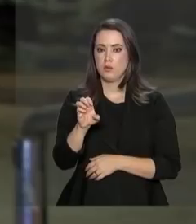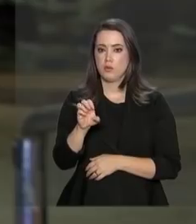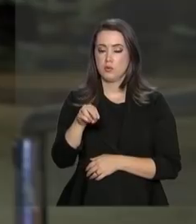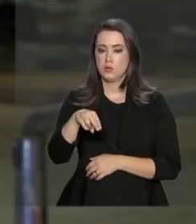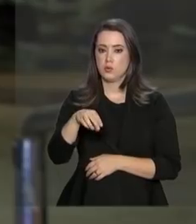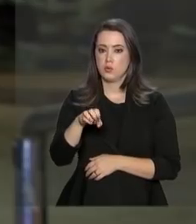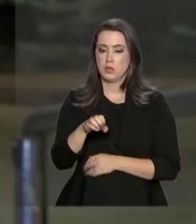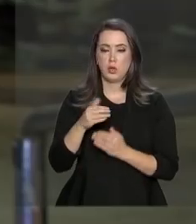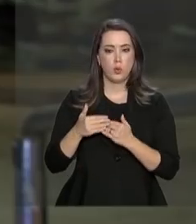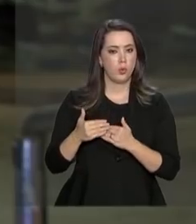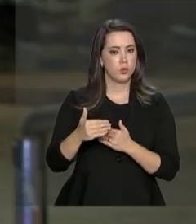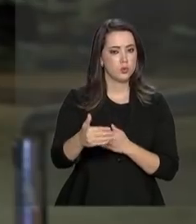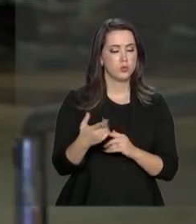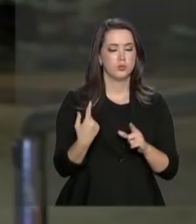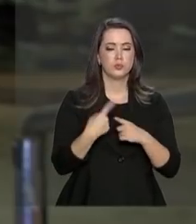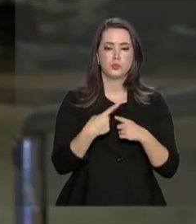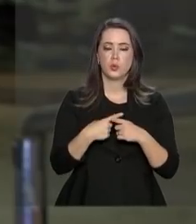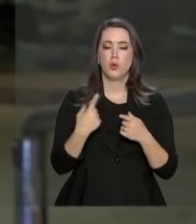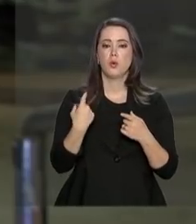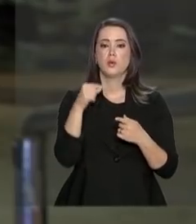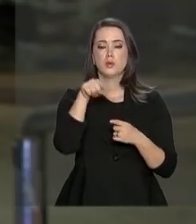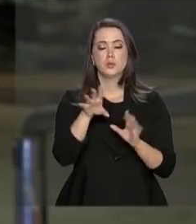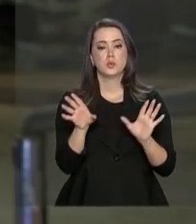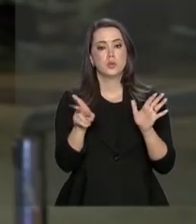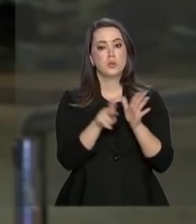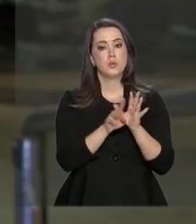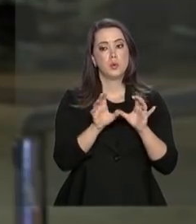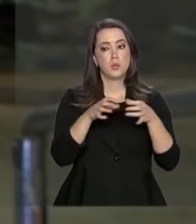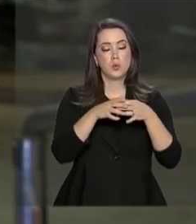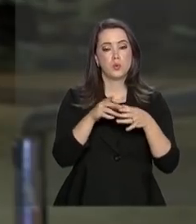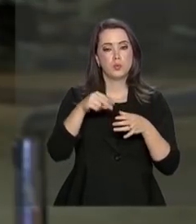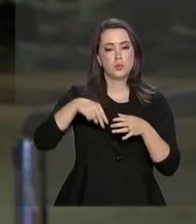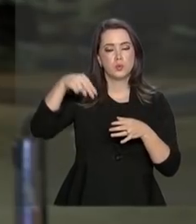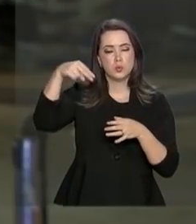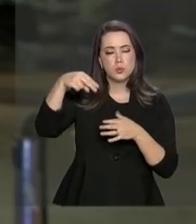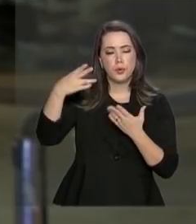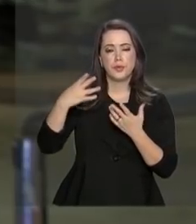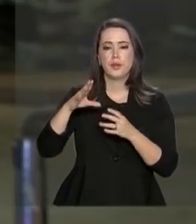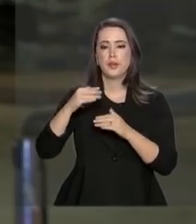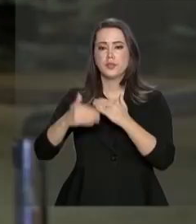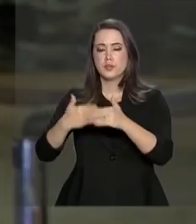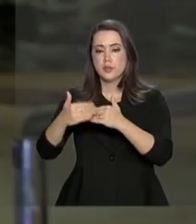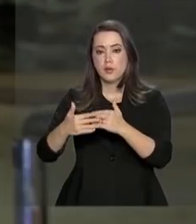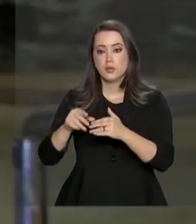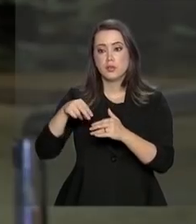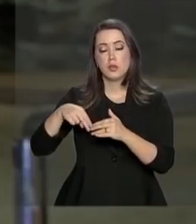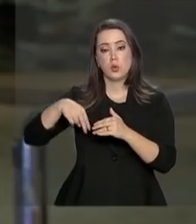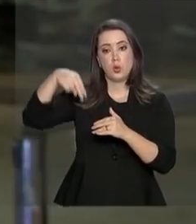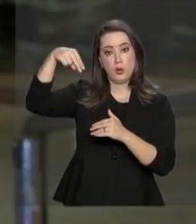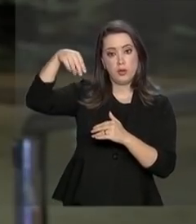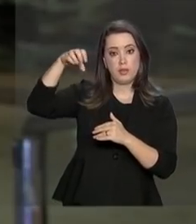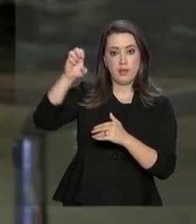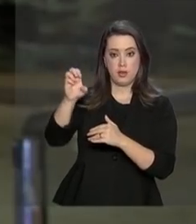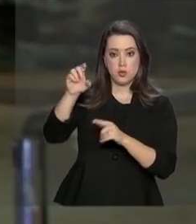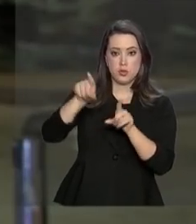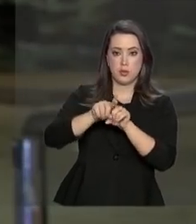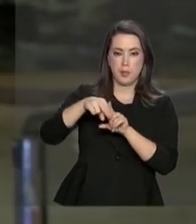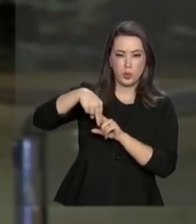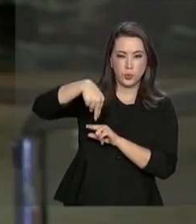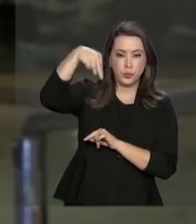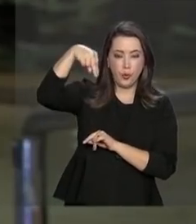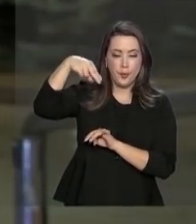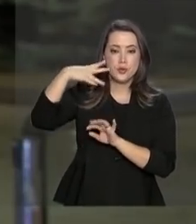lorenzone a superintendência de desenvolvimento do Nordeste superintendência de desenvolvimento do Norte são importantes para a